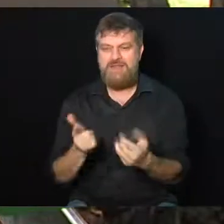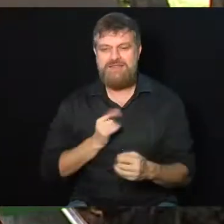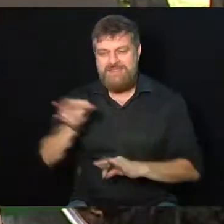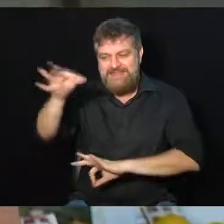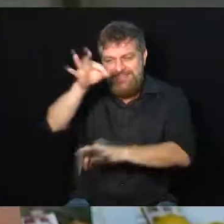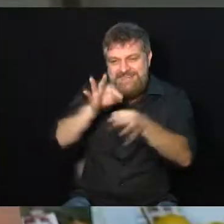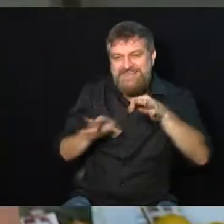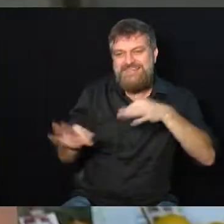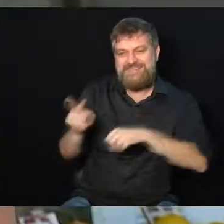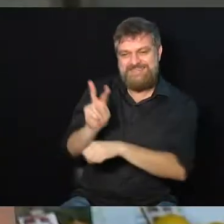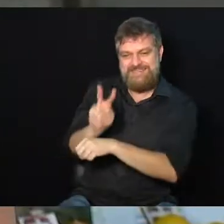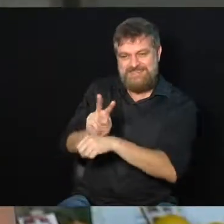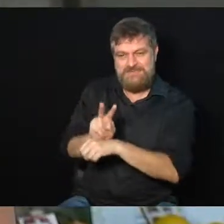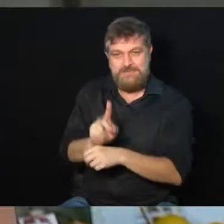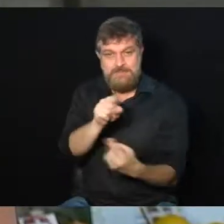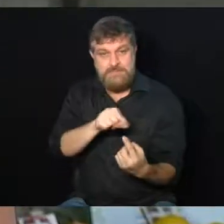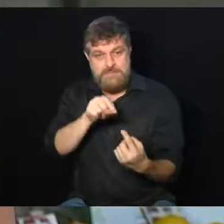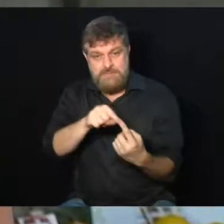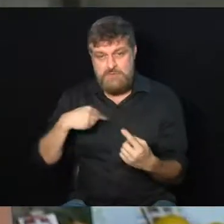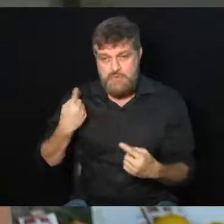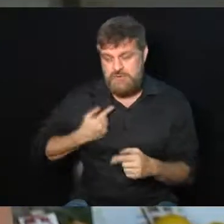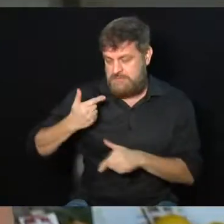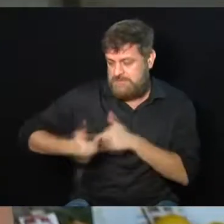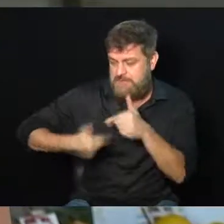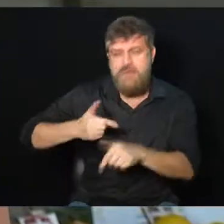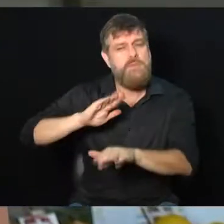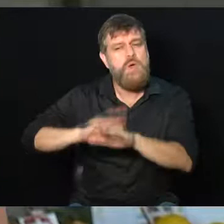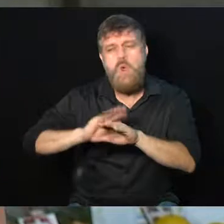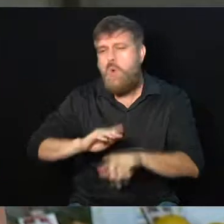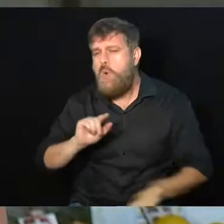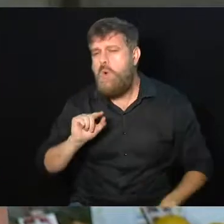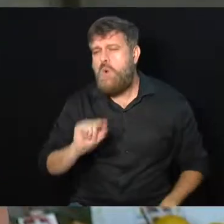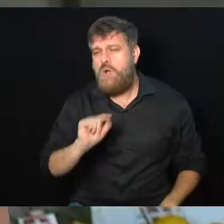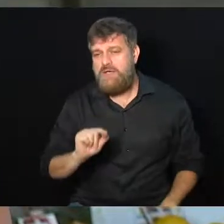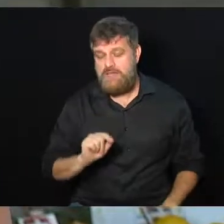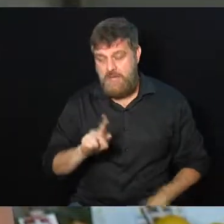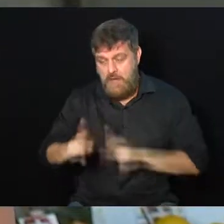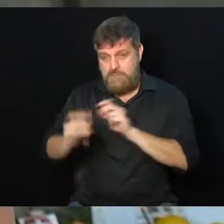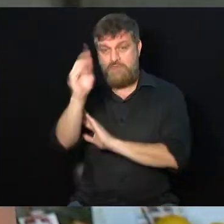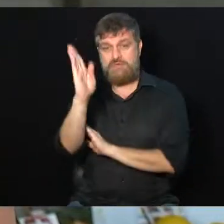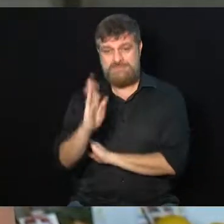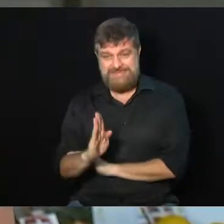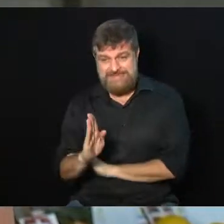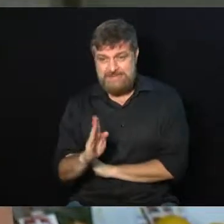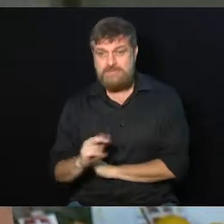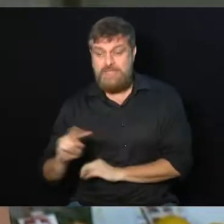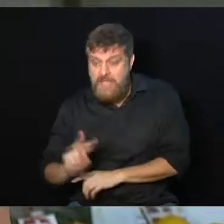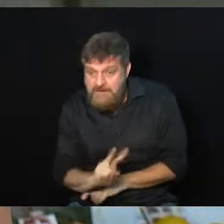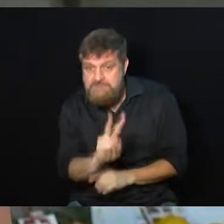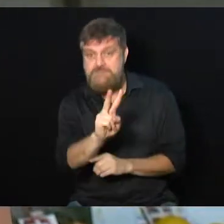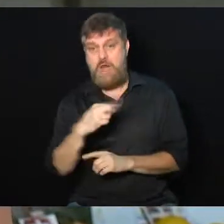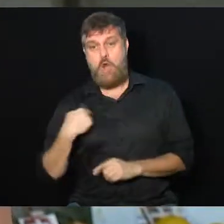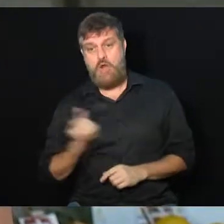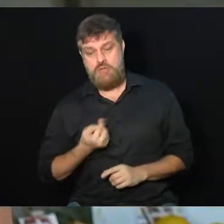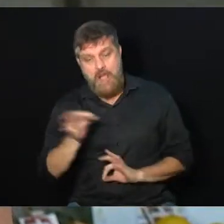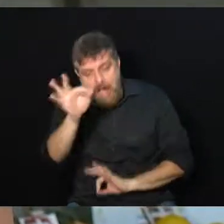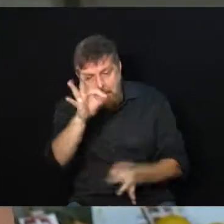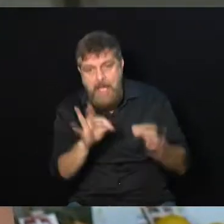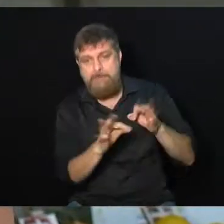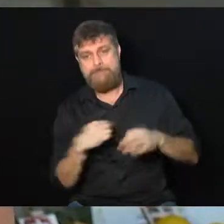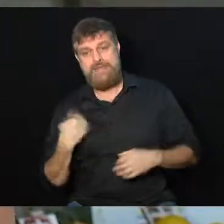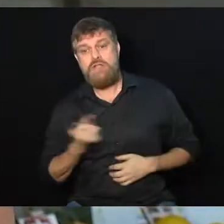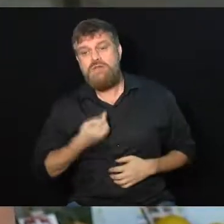maravilhoso que é. Então o nosso objetivo com esse trabalho é justamente fazer com que os brasileiros deem valor ao nosso produto. E a gente